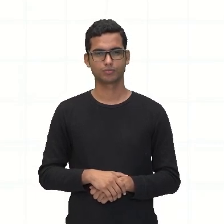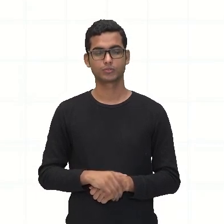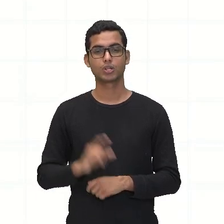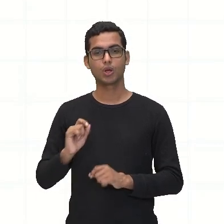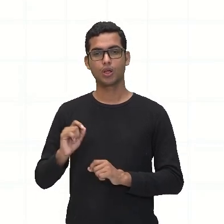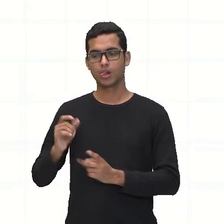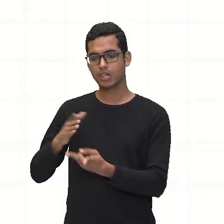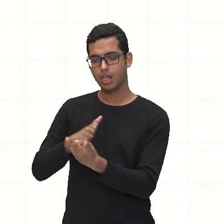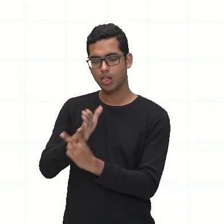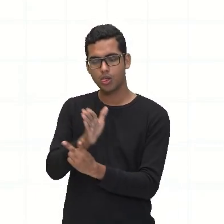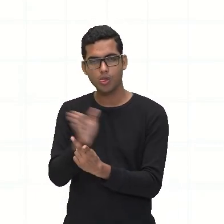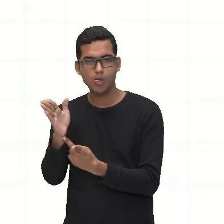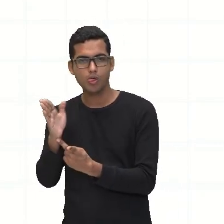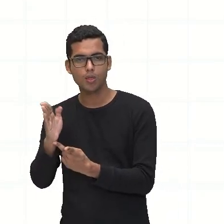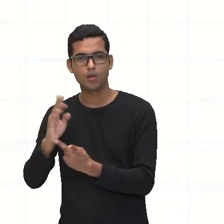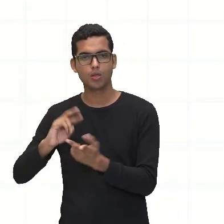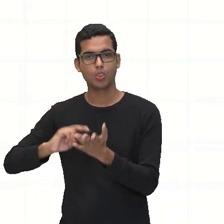transcende,